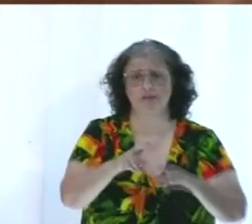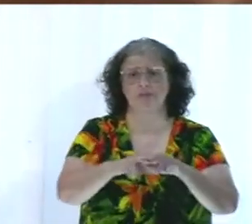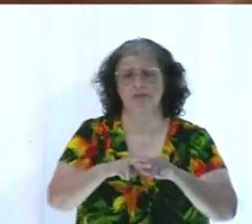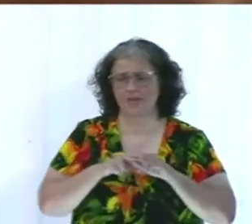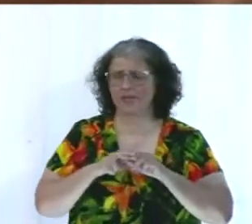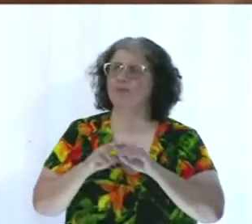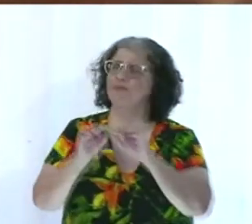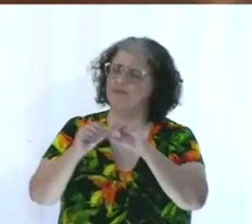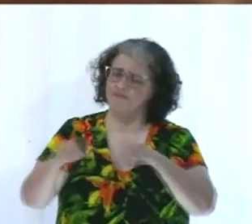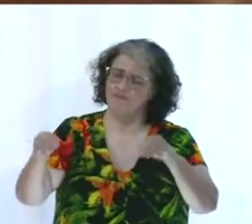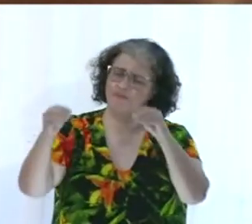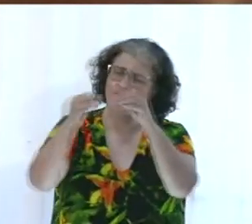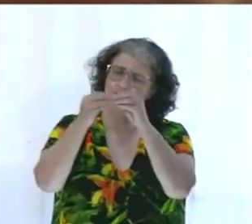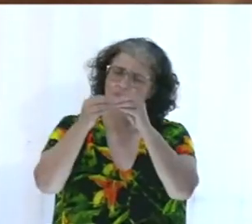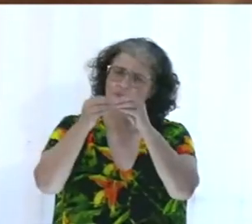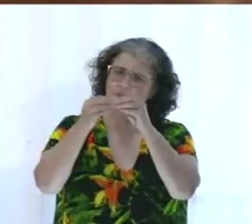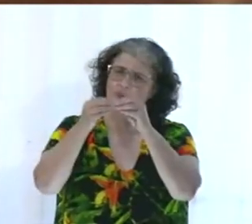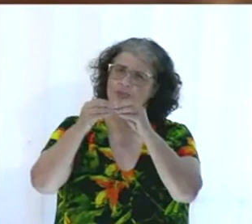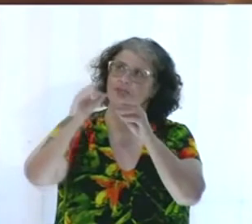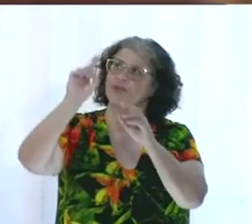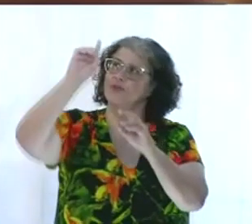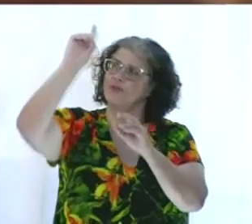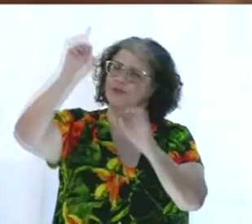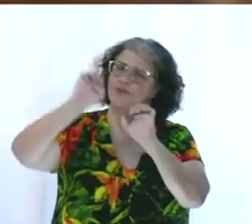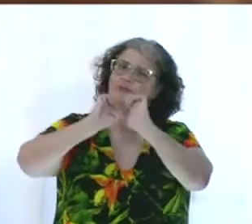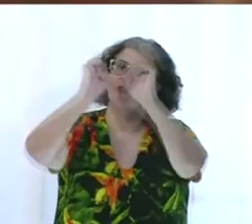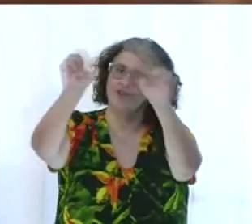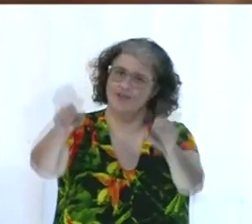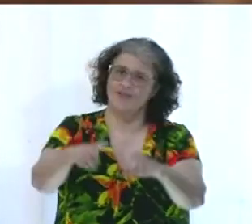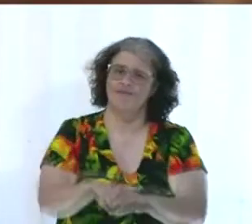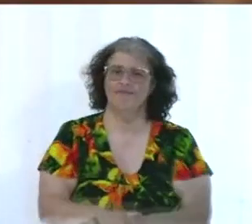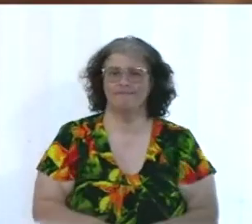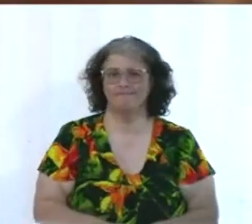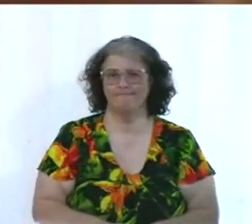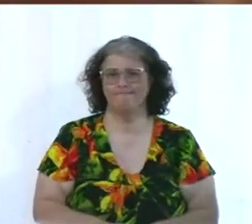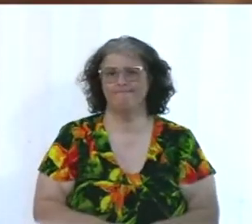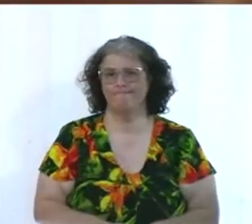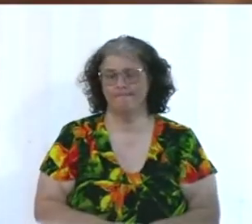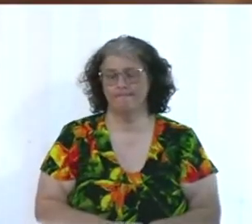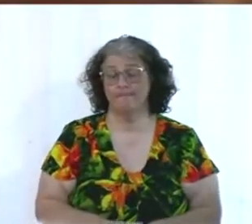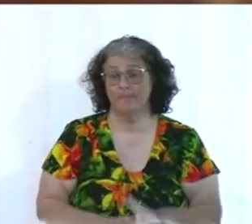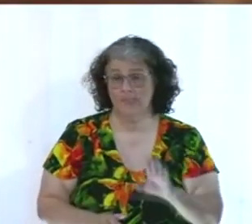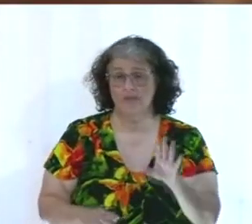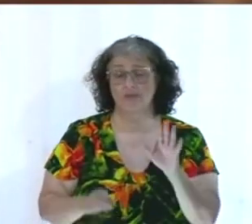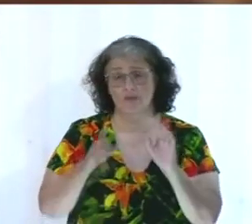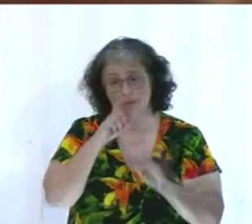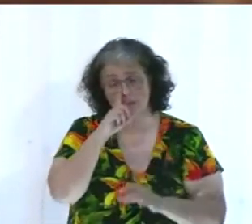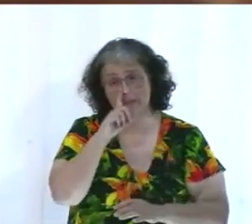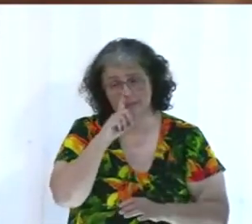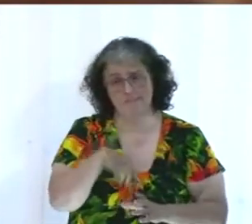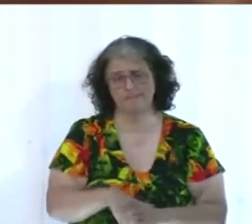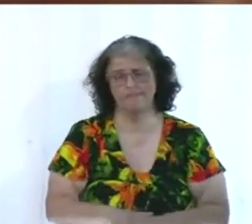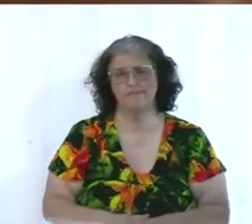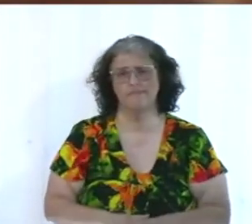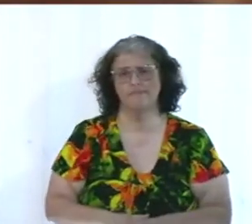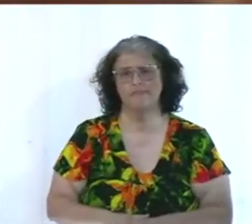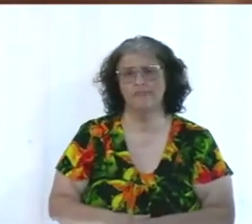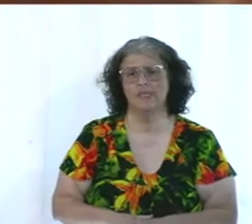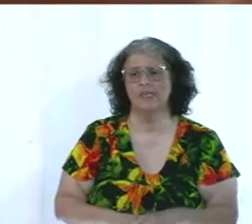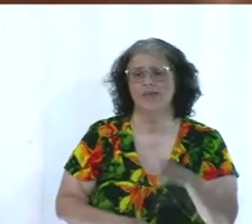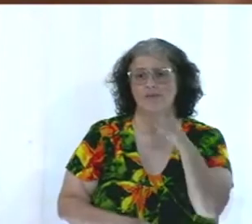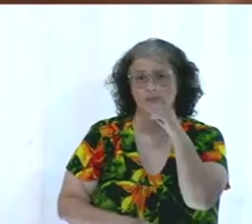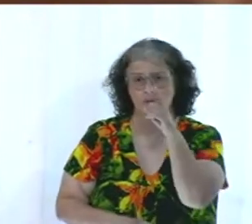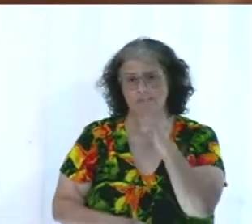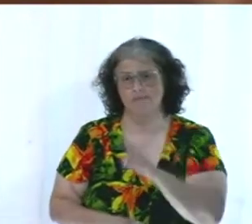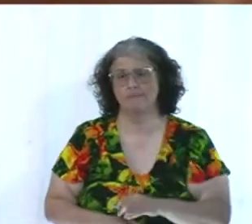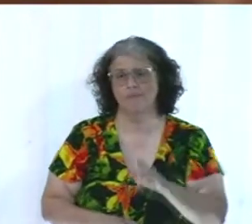digno do Evangelho do Senhor Jesus. Tomemos cuidado para que não ocorra conosco, com você, com a sua